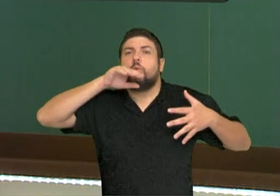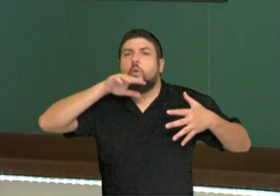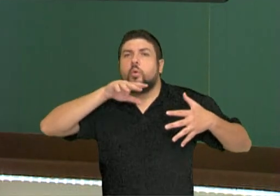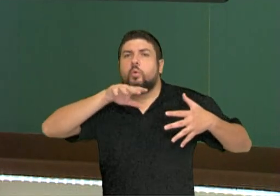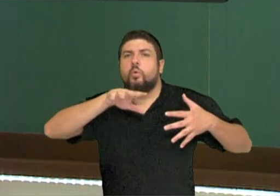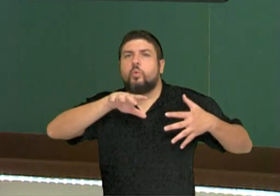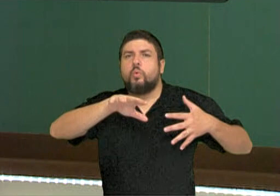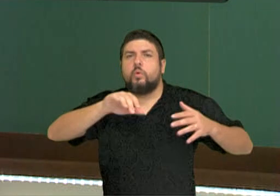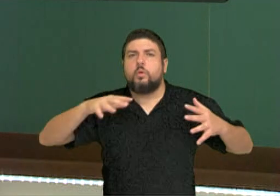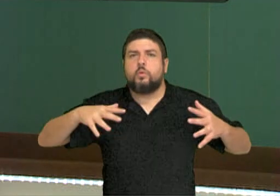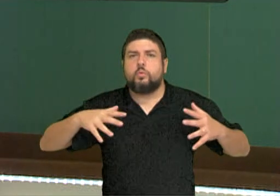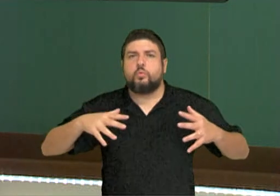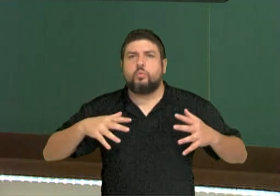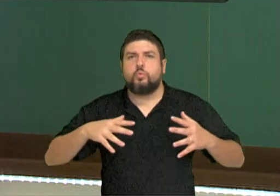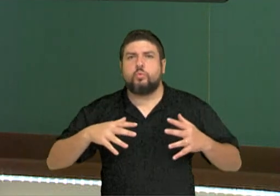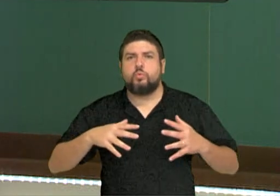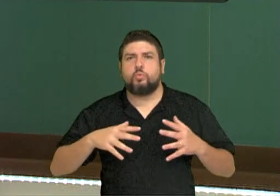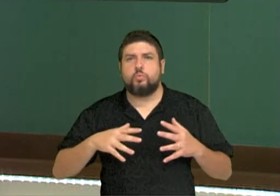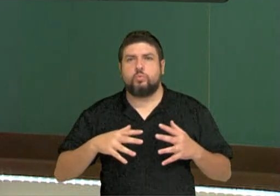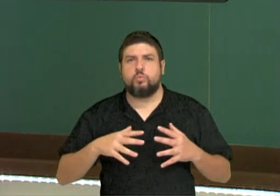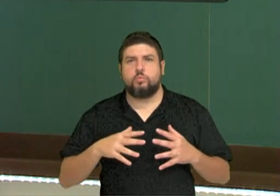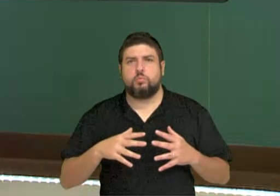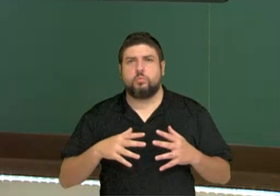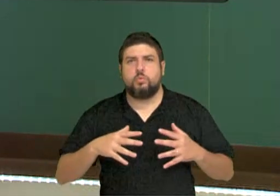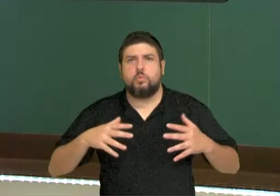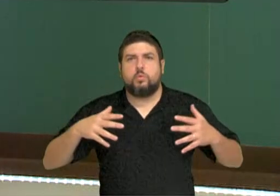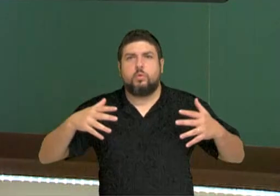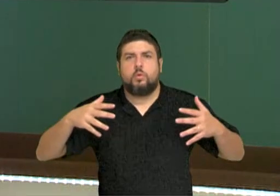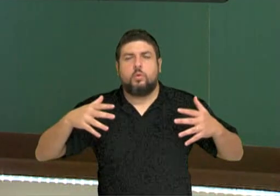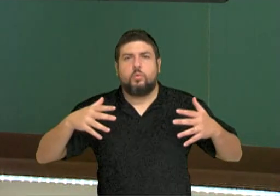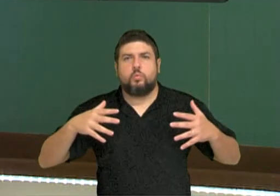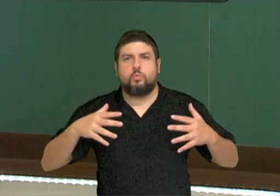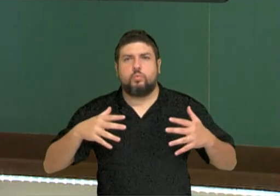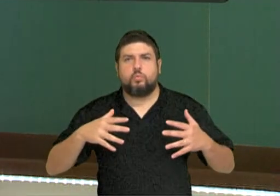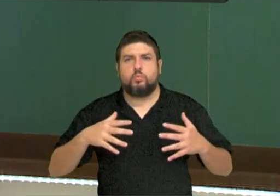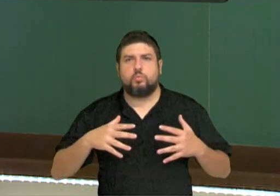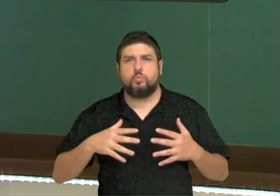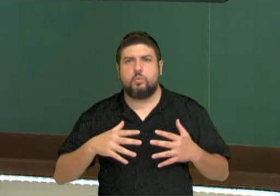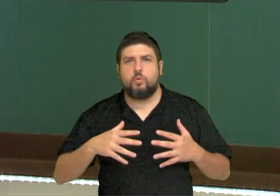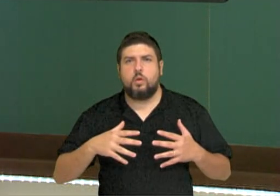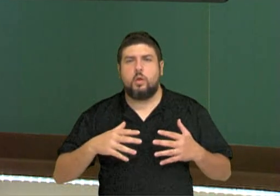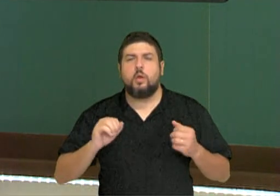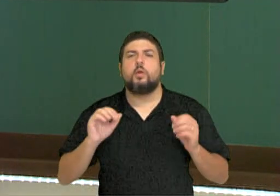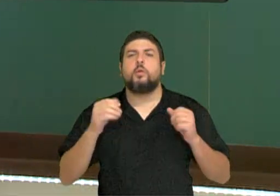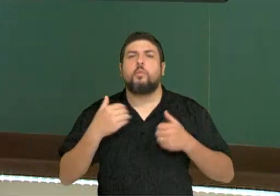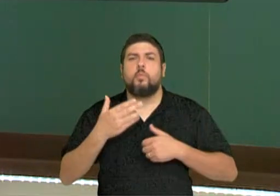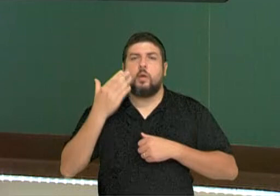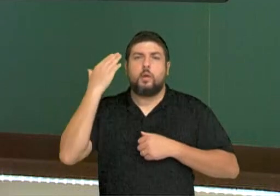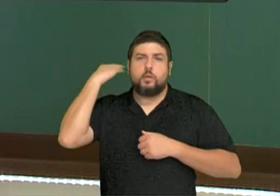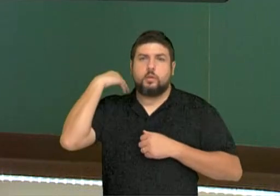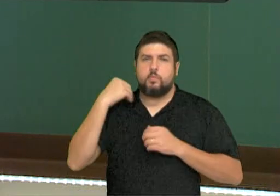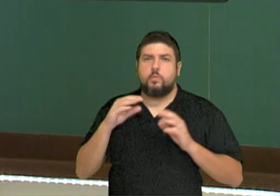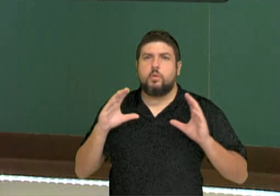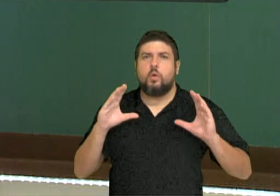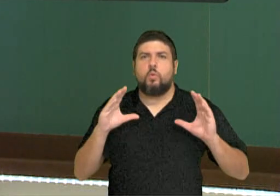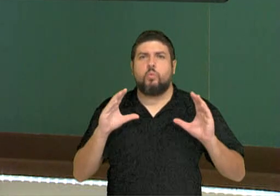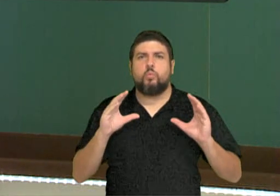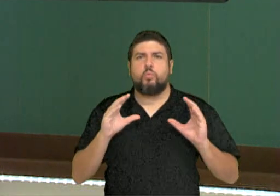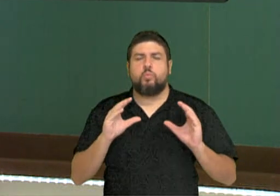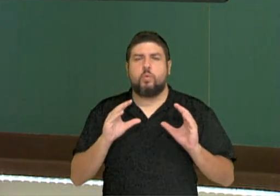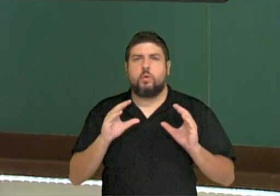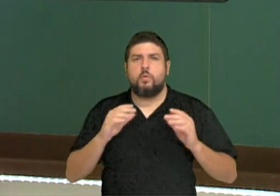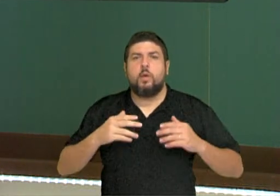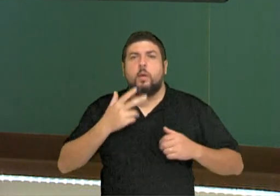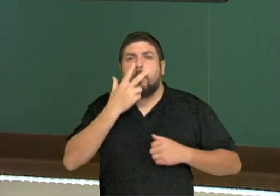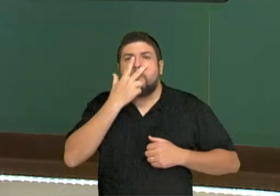inspiro, sobe, quando eu expiro, o volume diminui, né? A caixa torácica parece diminuir